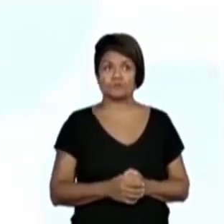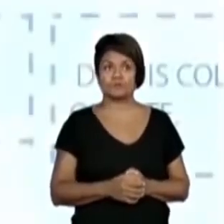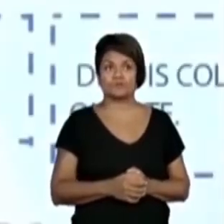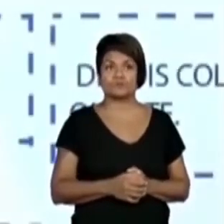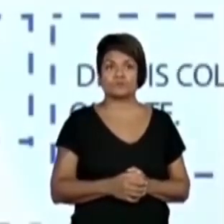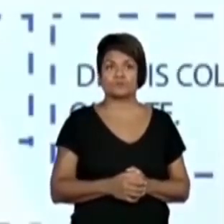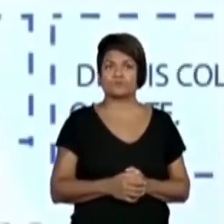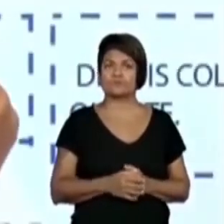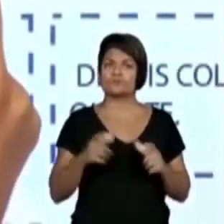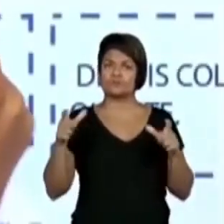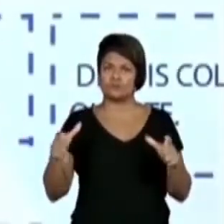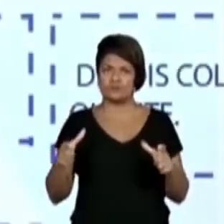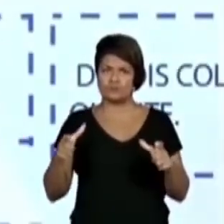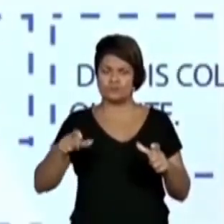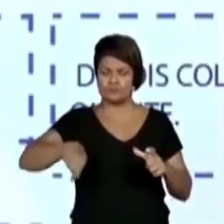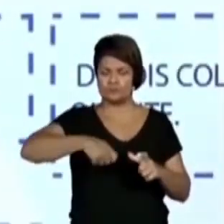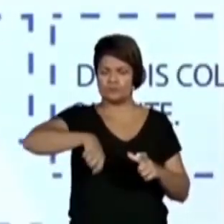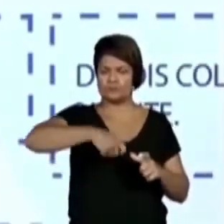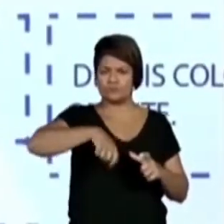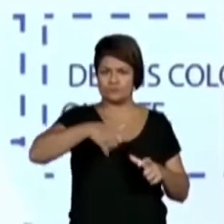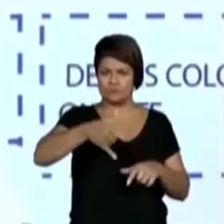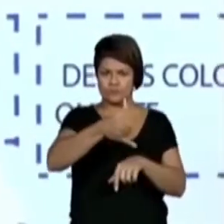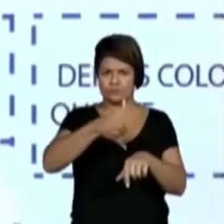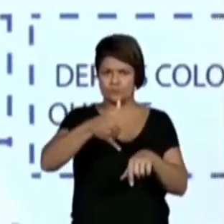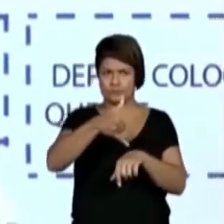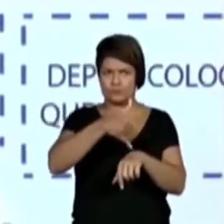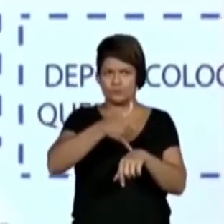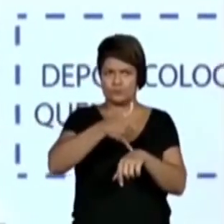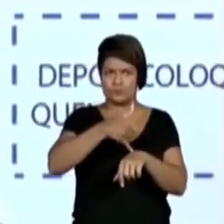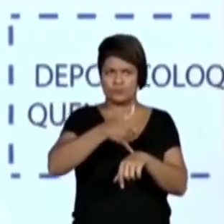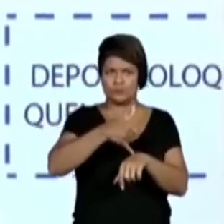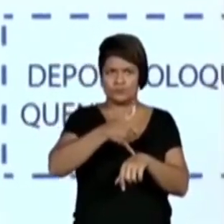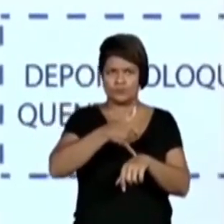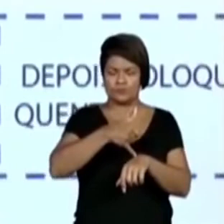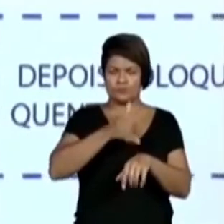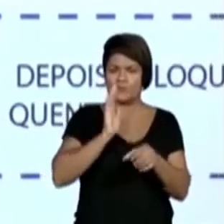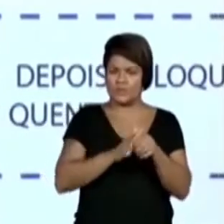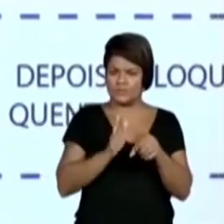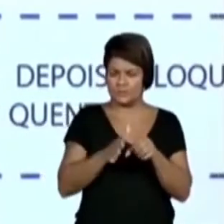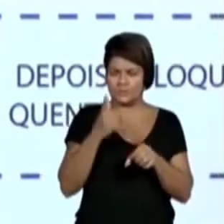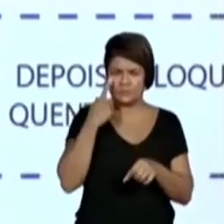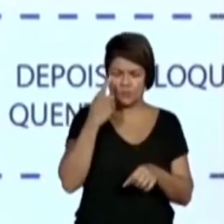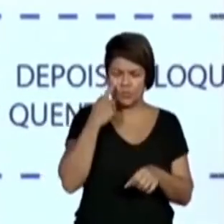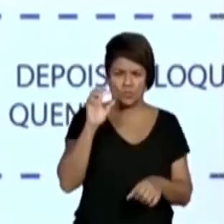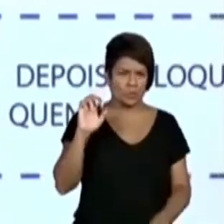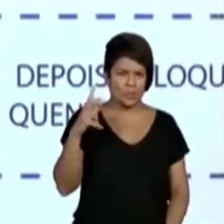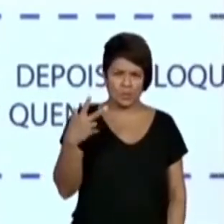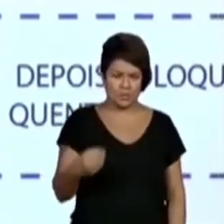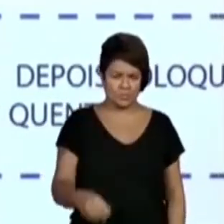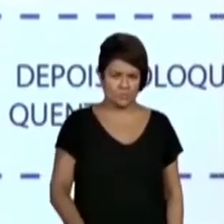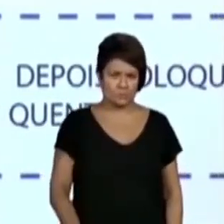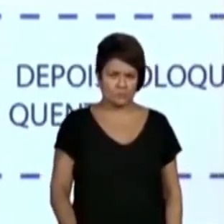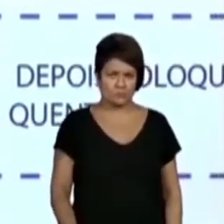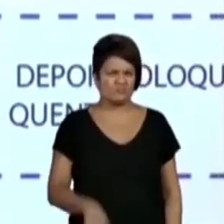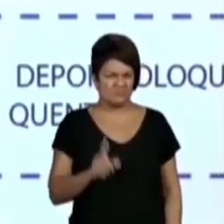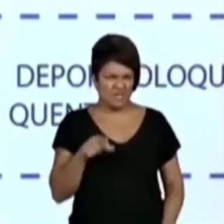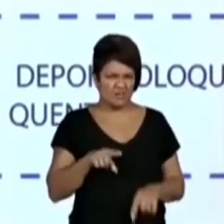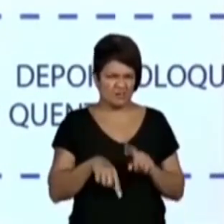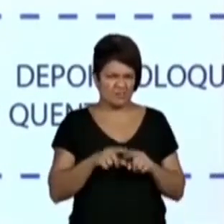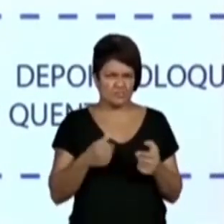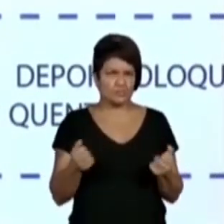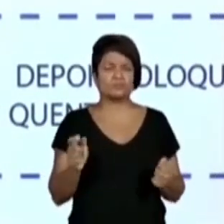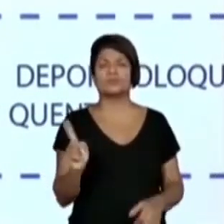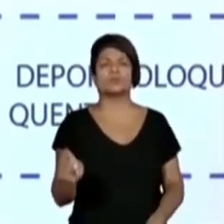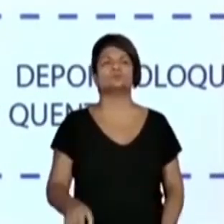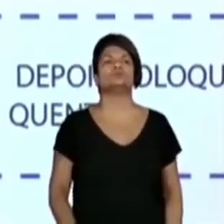uma panela, refogue no óleo a cebola e o alho. Isso é ingrediente?